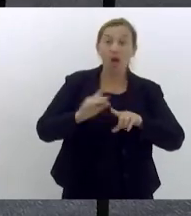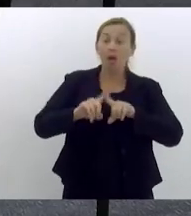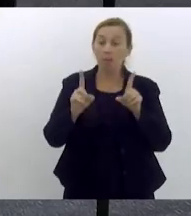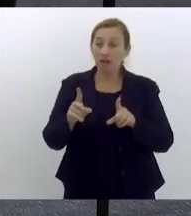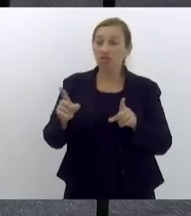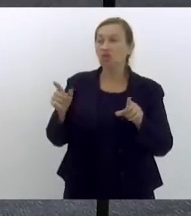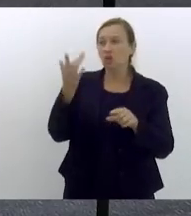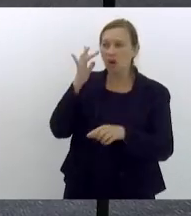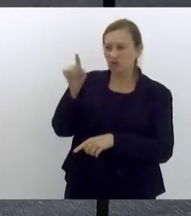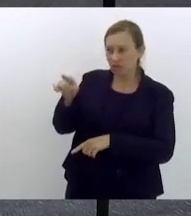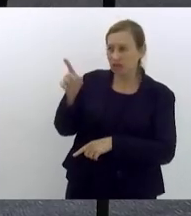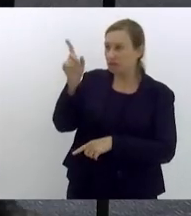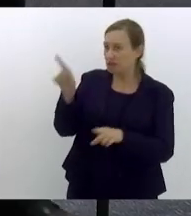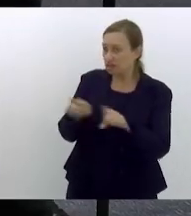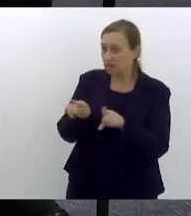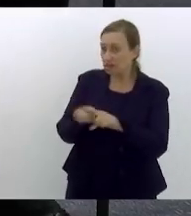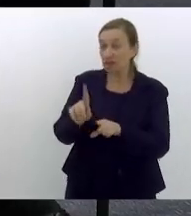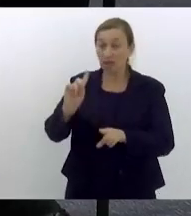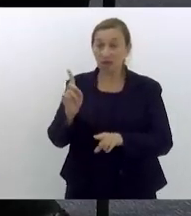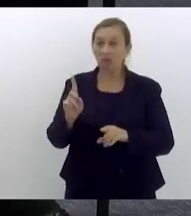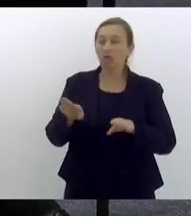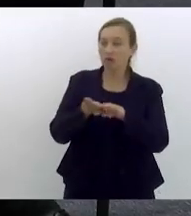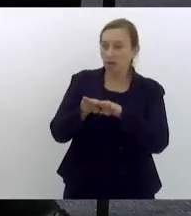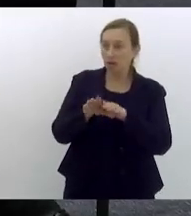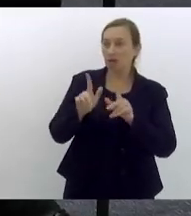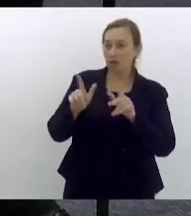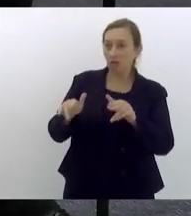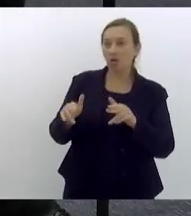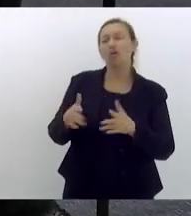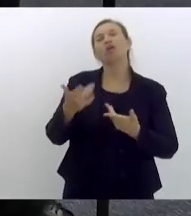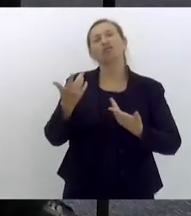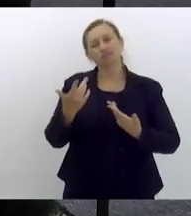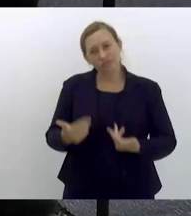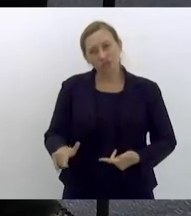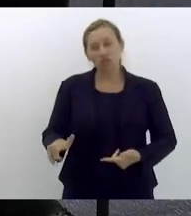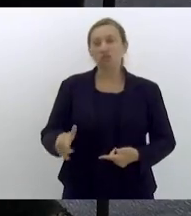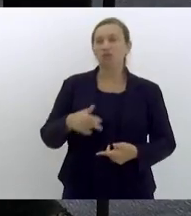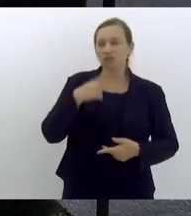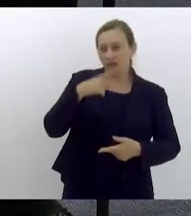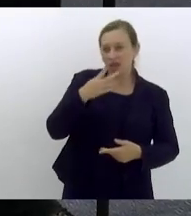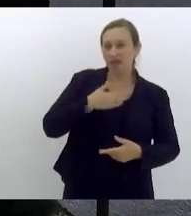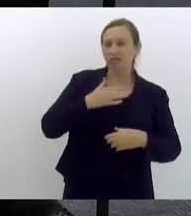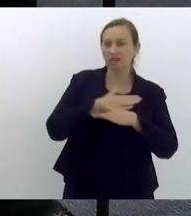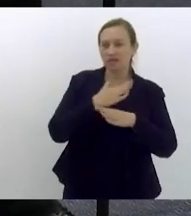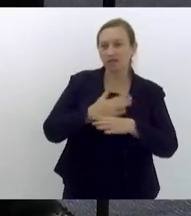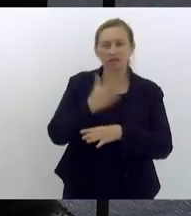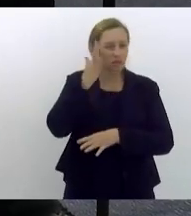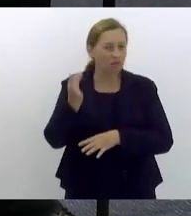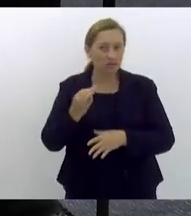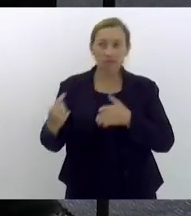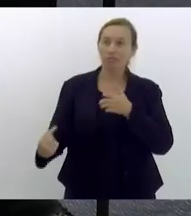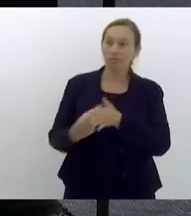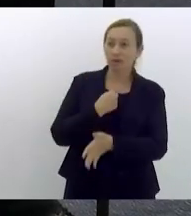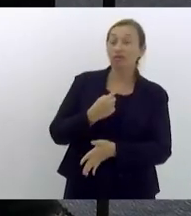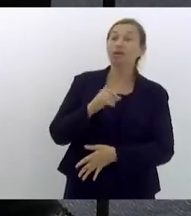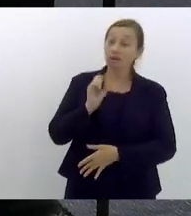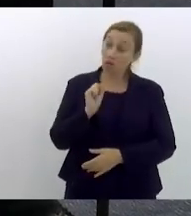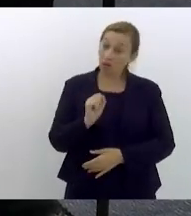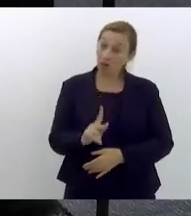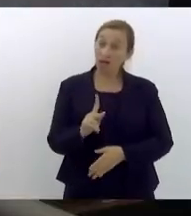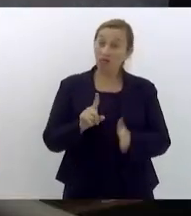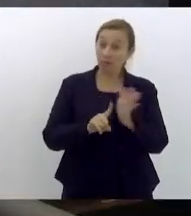vossa excelência também não é estamos chegando nesse entendimento mas por favor de novo quando for falar da minha cidade se não sabe me pergunta que me informa